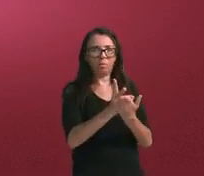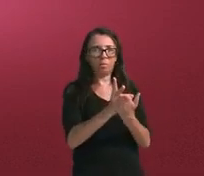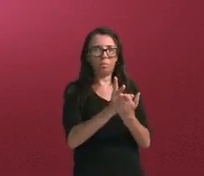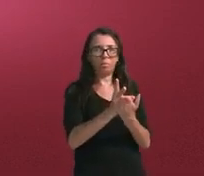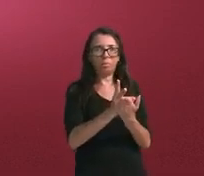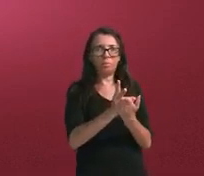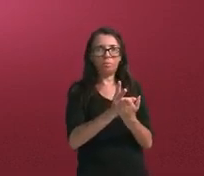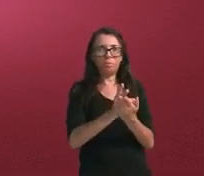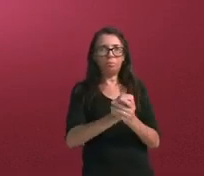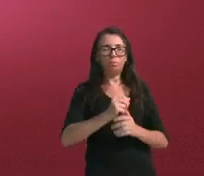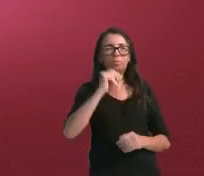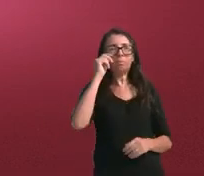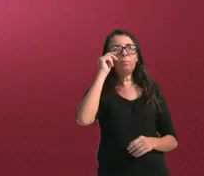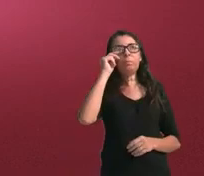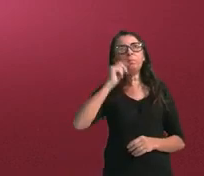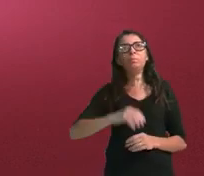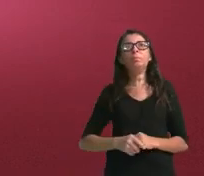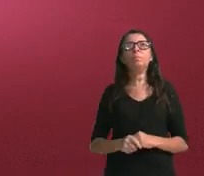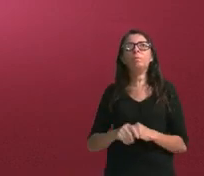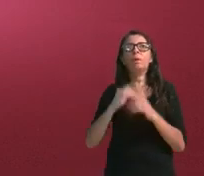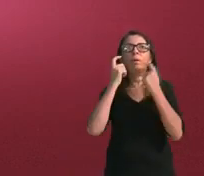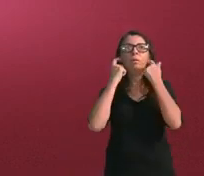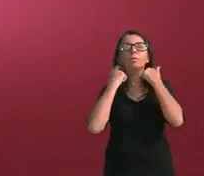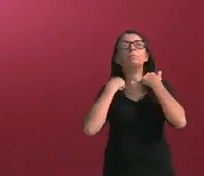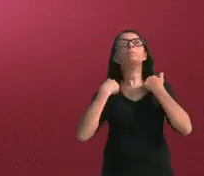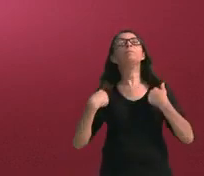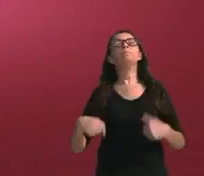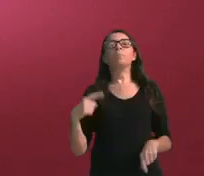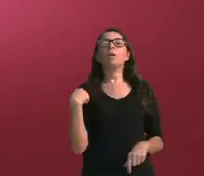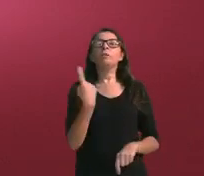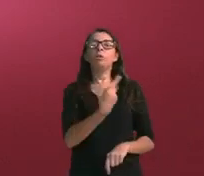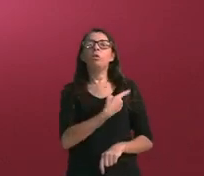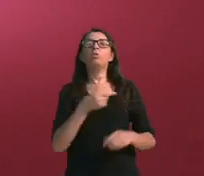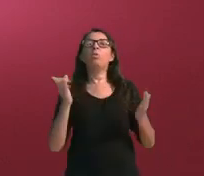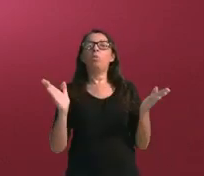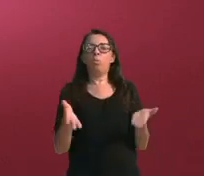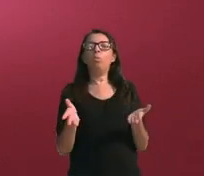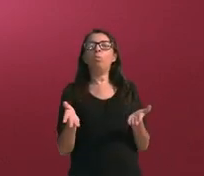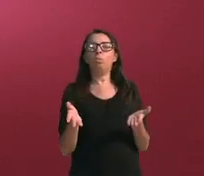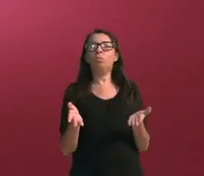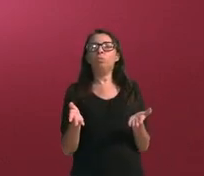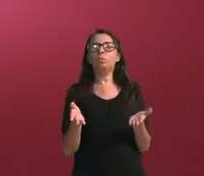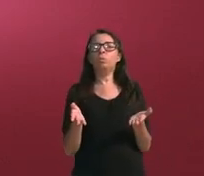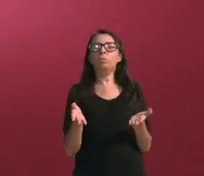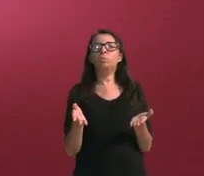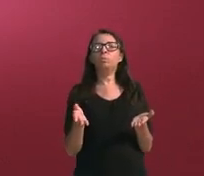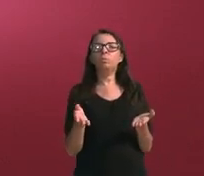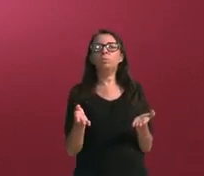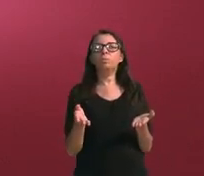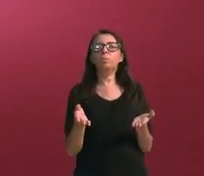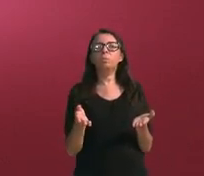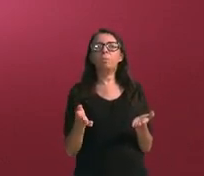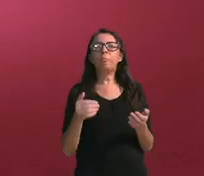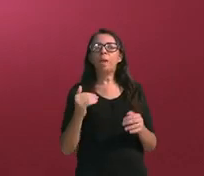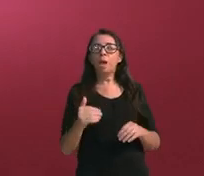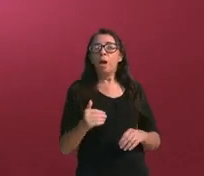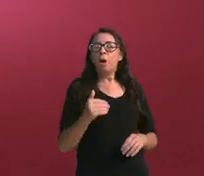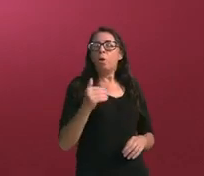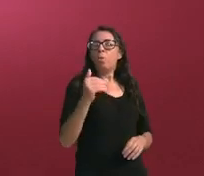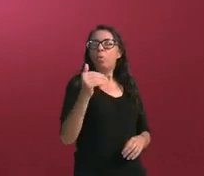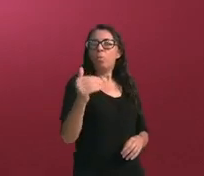virem você experimentando Deus desta forma, vão querer saber como elas também poderiam